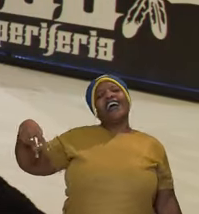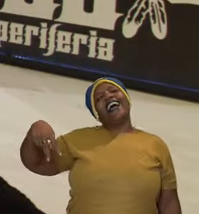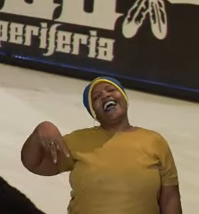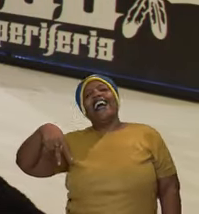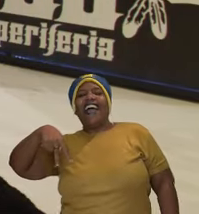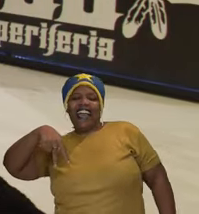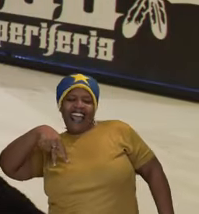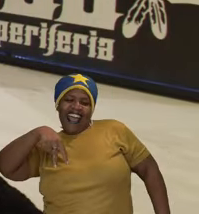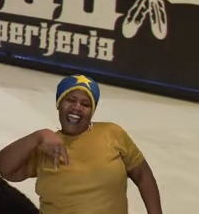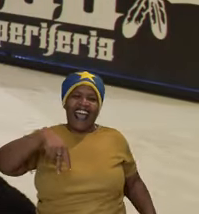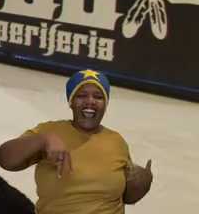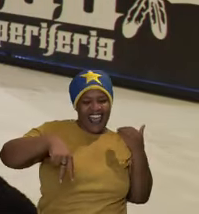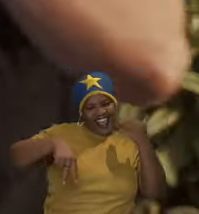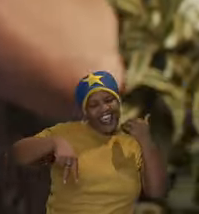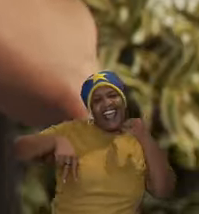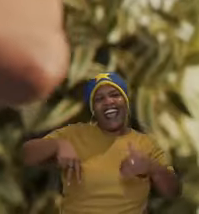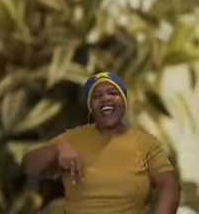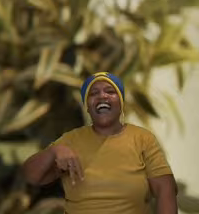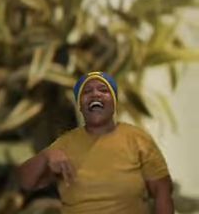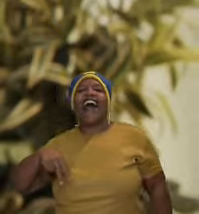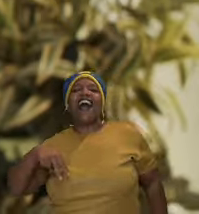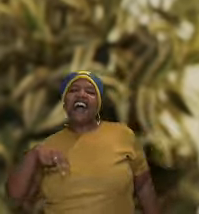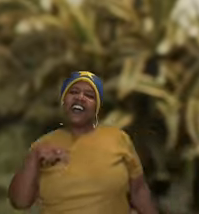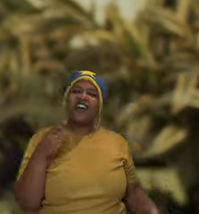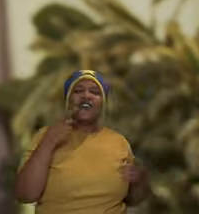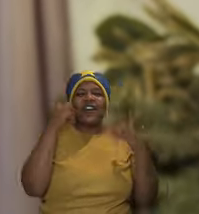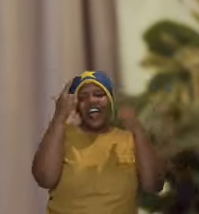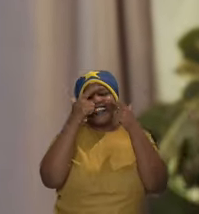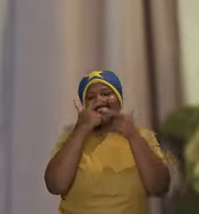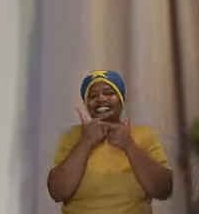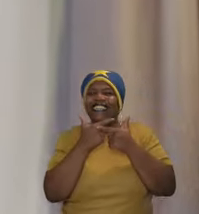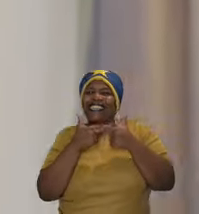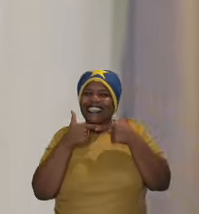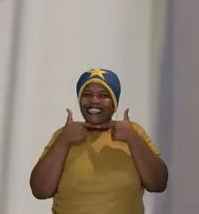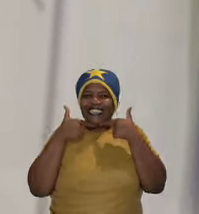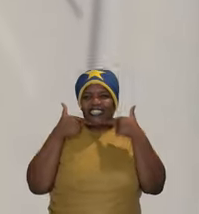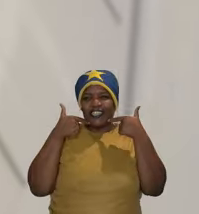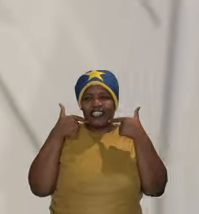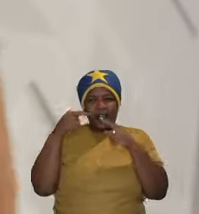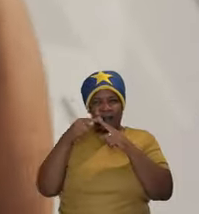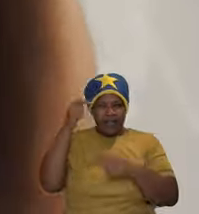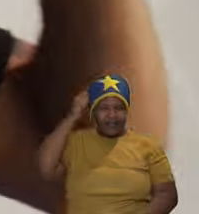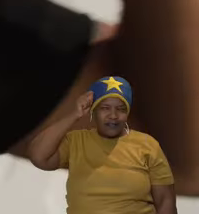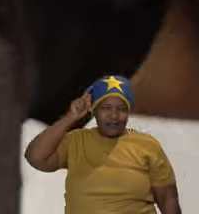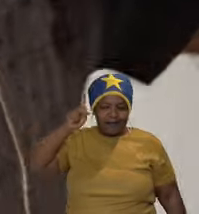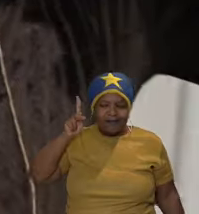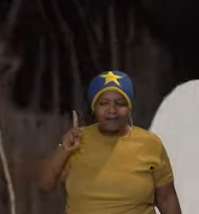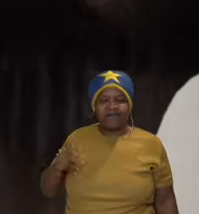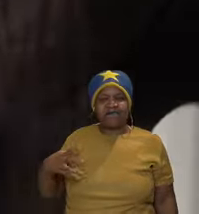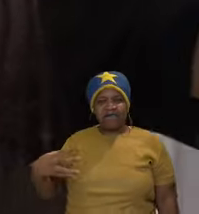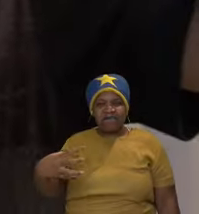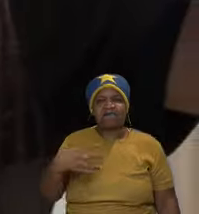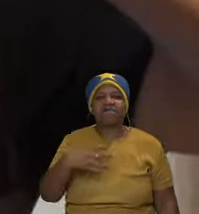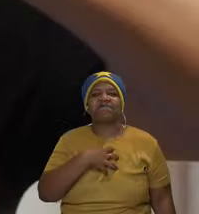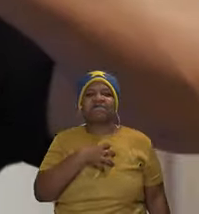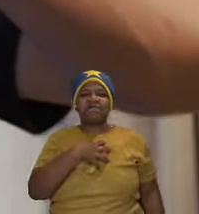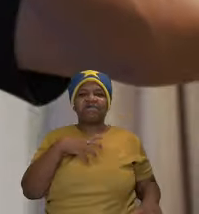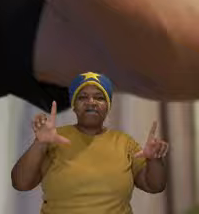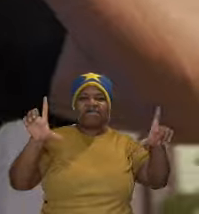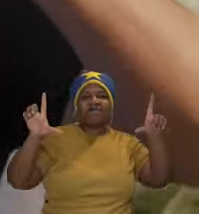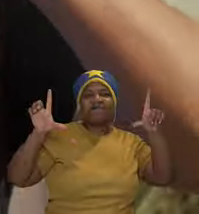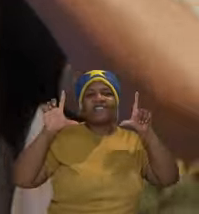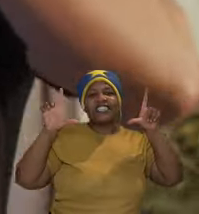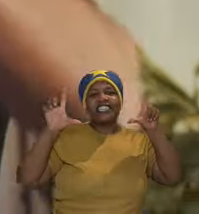toda atrevida, em cara de santinha, ações de bandido, em atitude close de